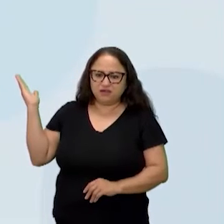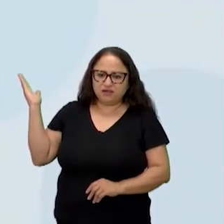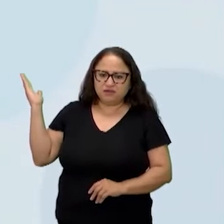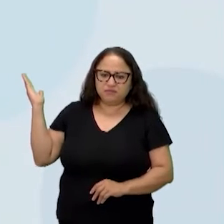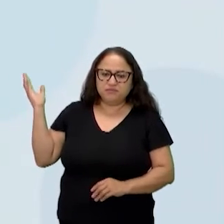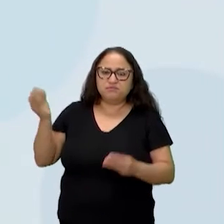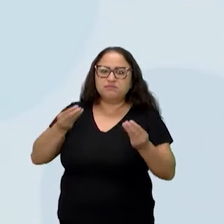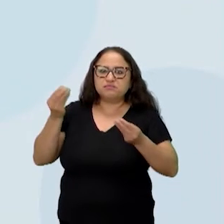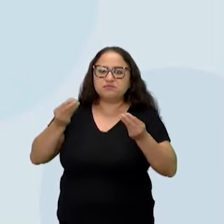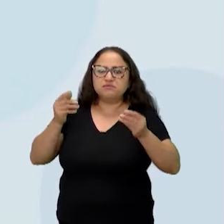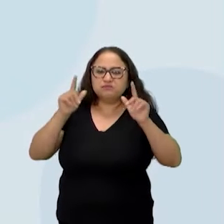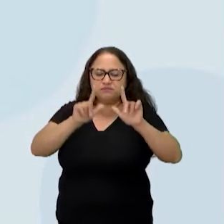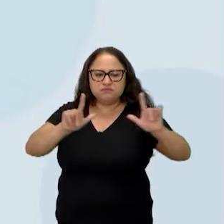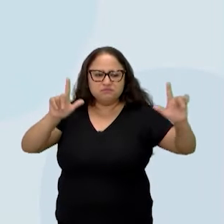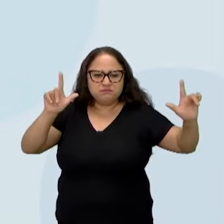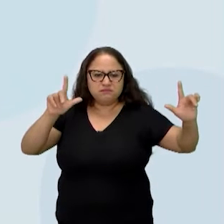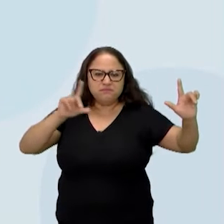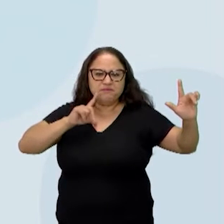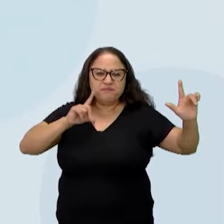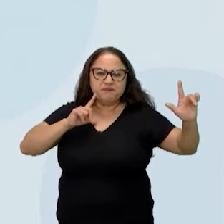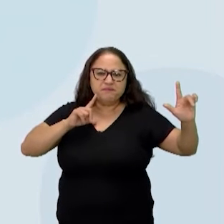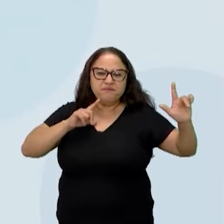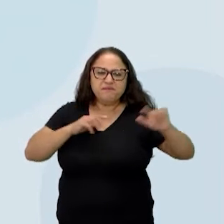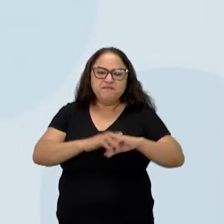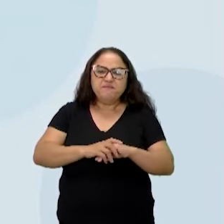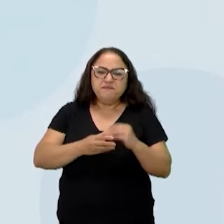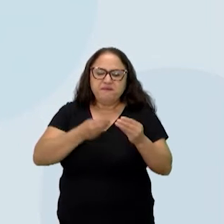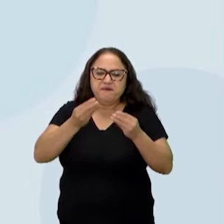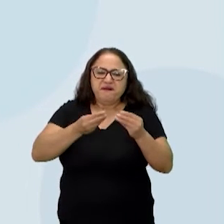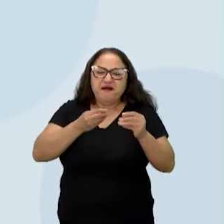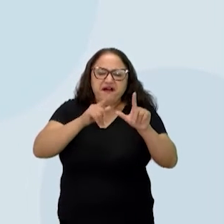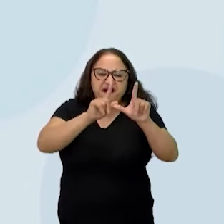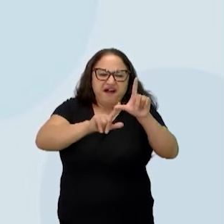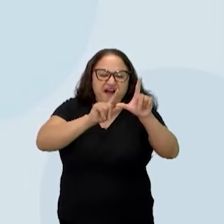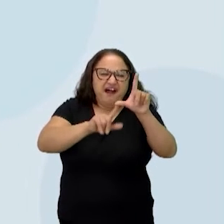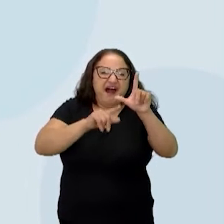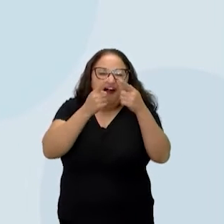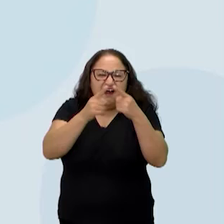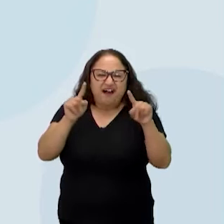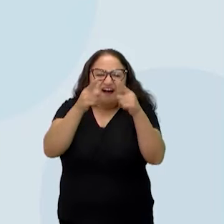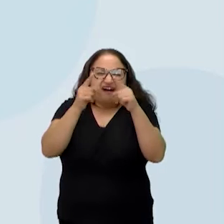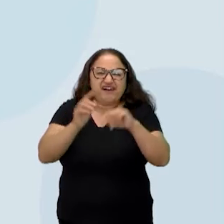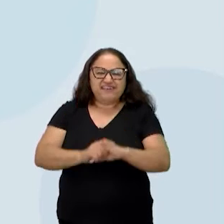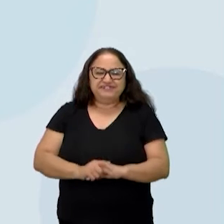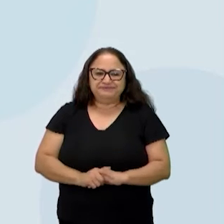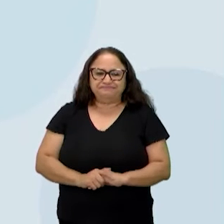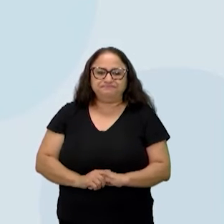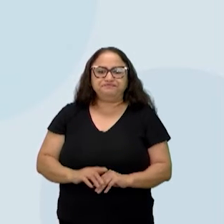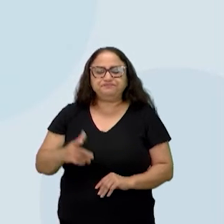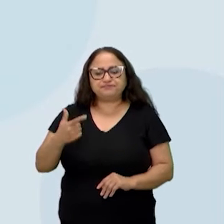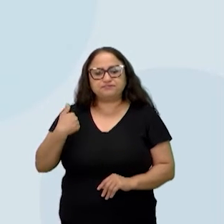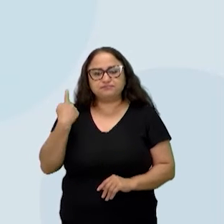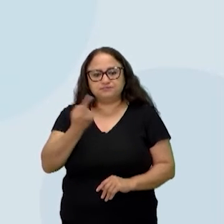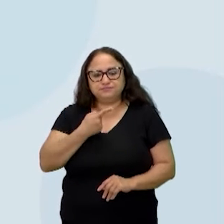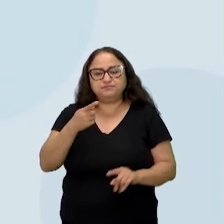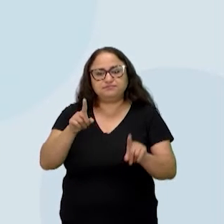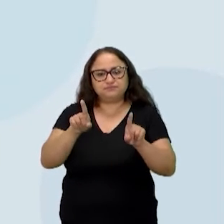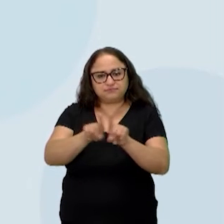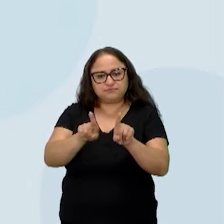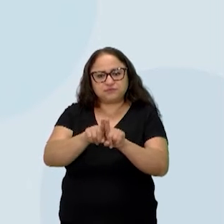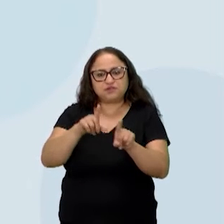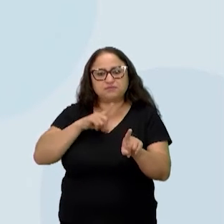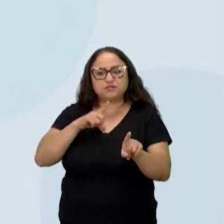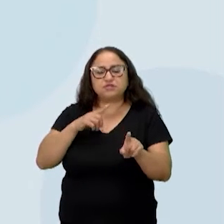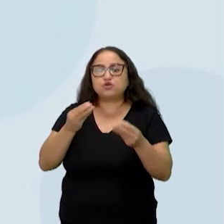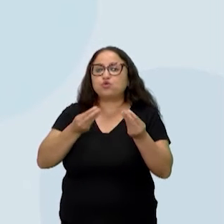vai aparecer para vocês agora aí, a imagem de um esquema, de um registro de partitura, tá? Aí, gente, nós temos todos os movimentos da